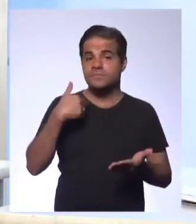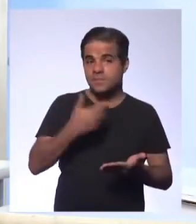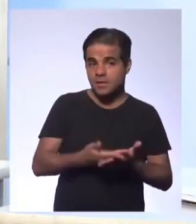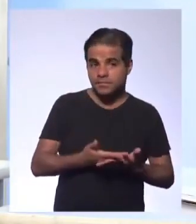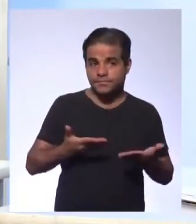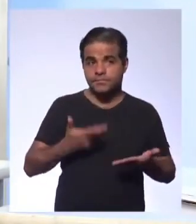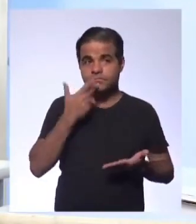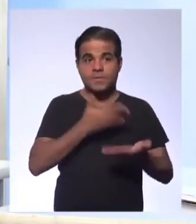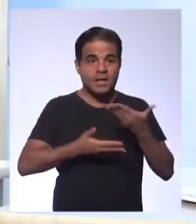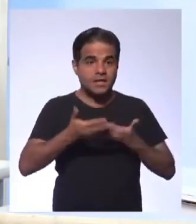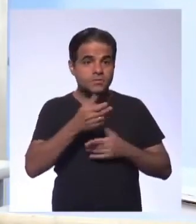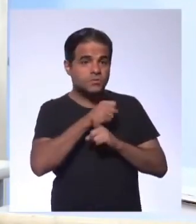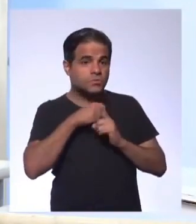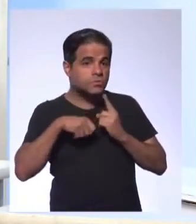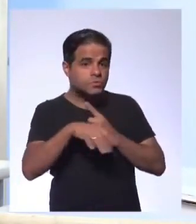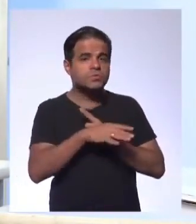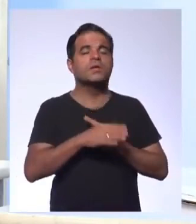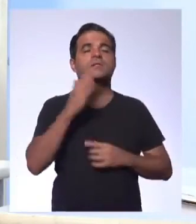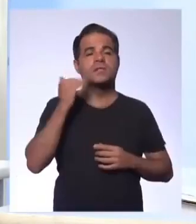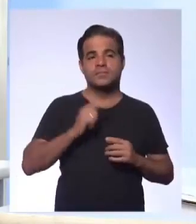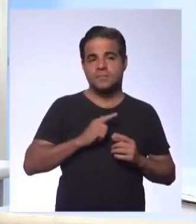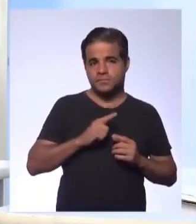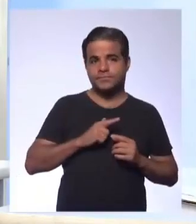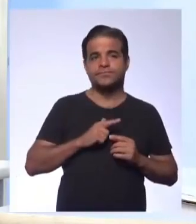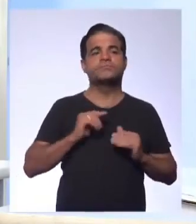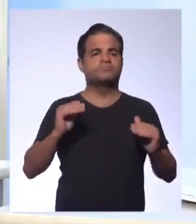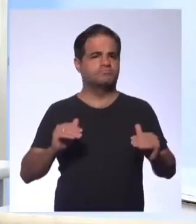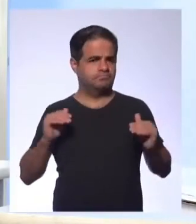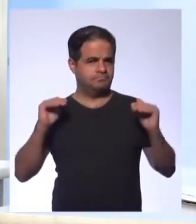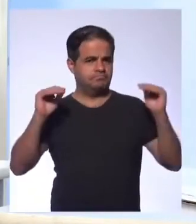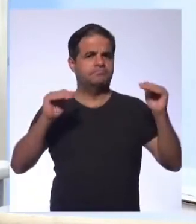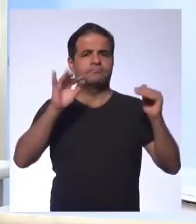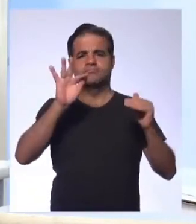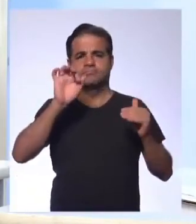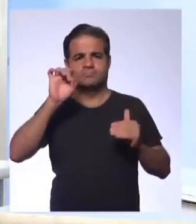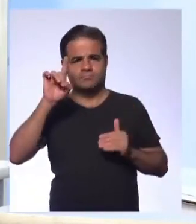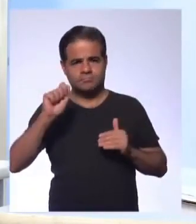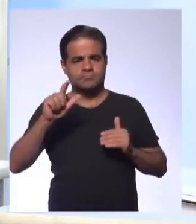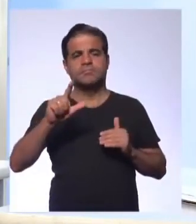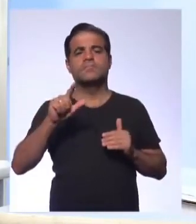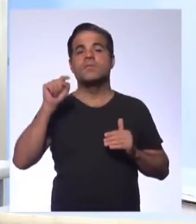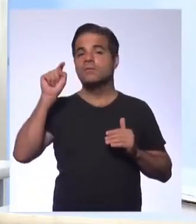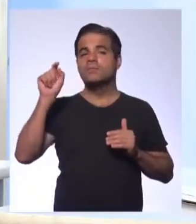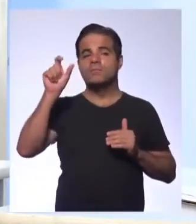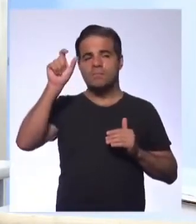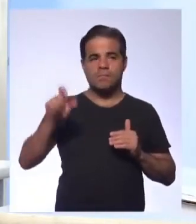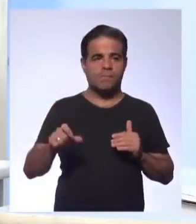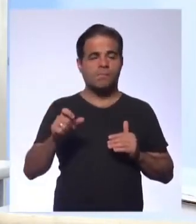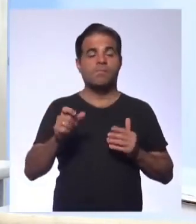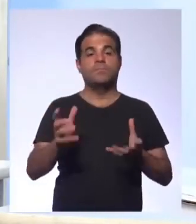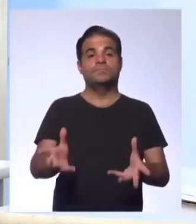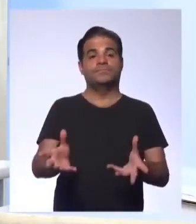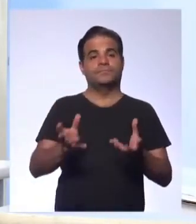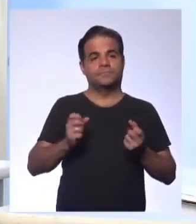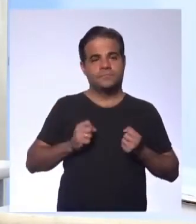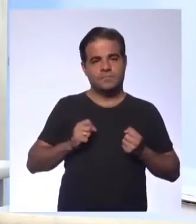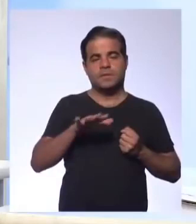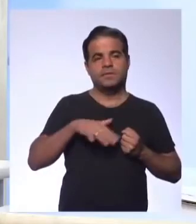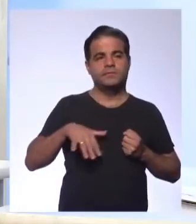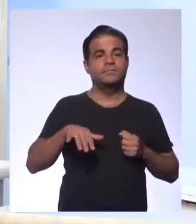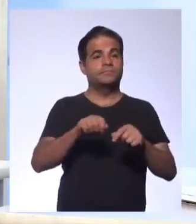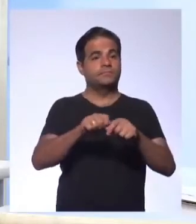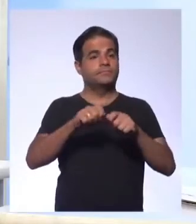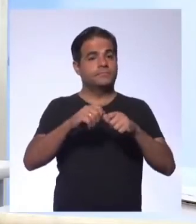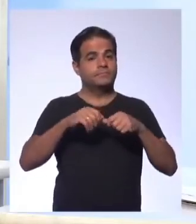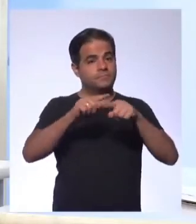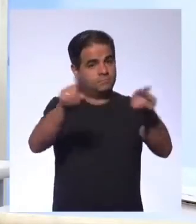falei das relações sociais. Então, a gente sabe que tem o senhor feudal. Esse senhor feudal, ele recebeu uma parte de